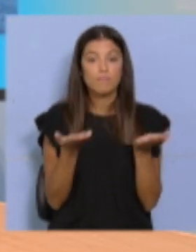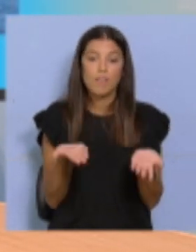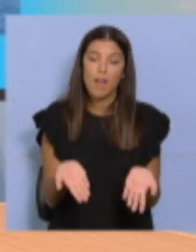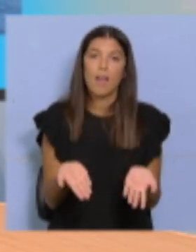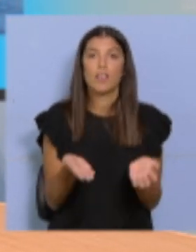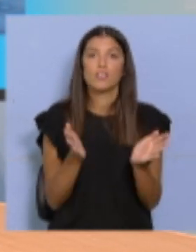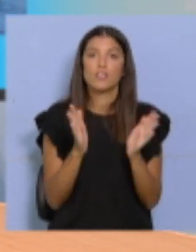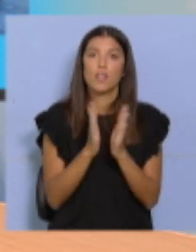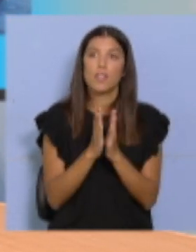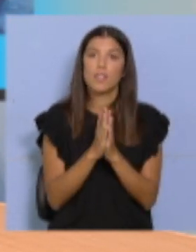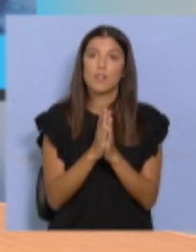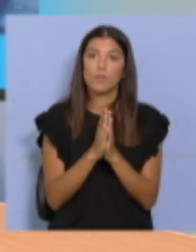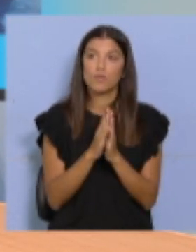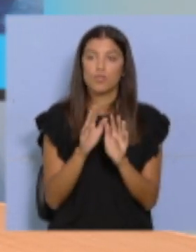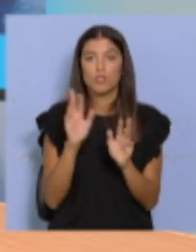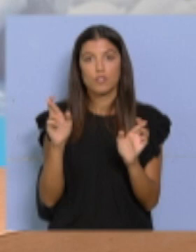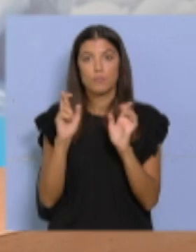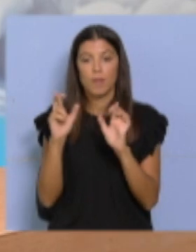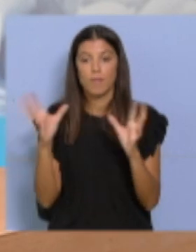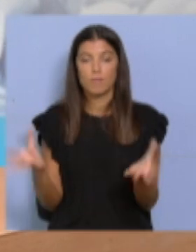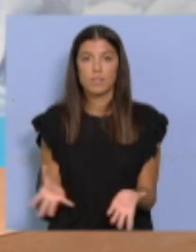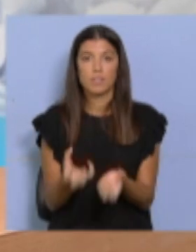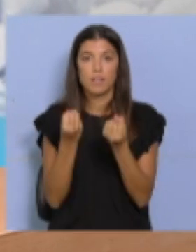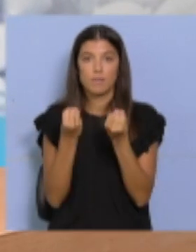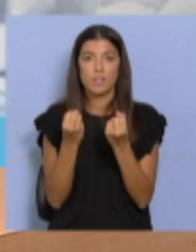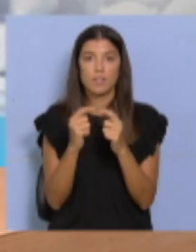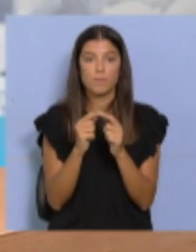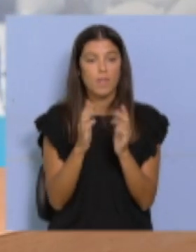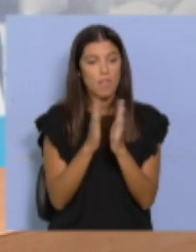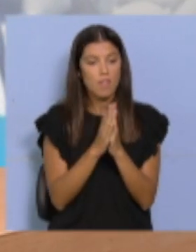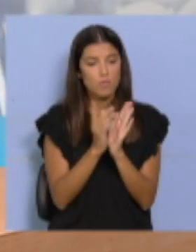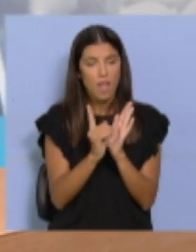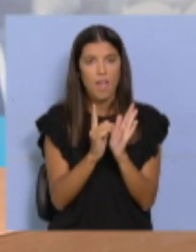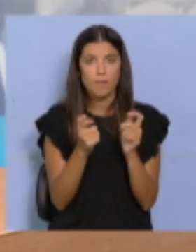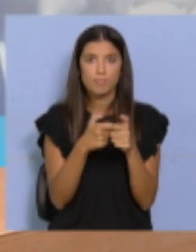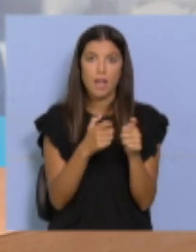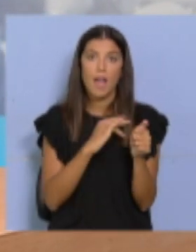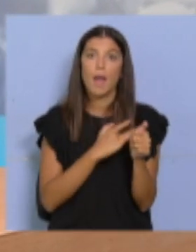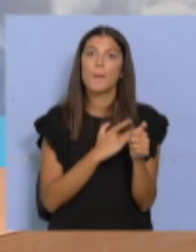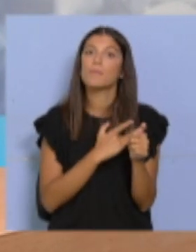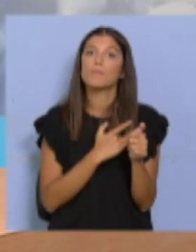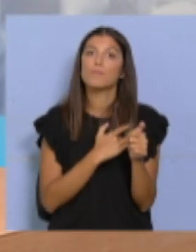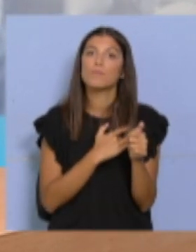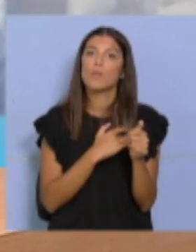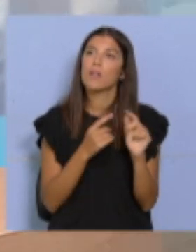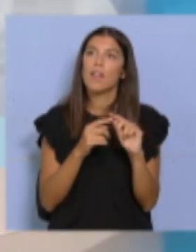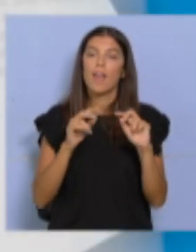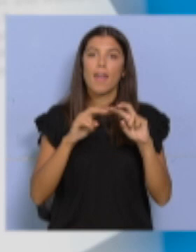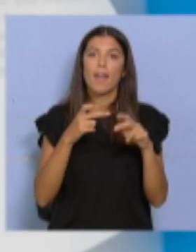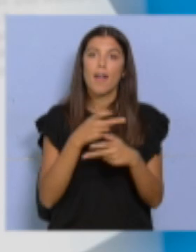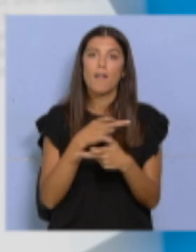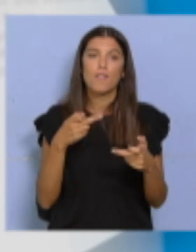este que é anunciado? Este Deus é exatamente este Deus de amor. Eu acho que é a expressão mais bela que pode